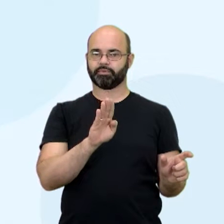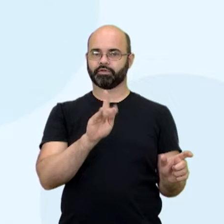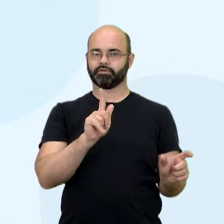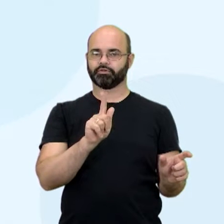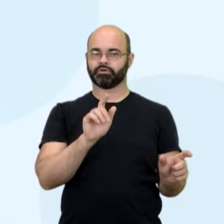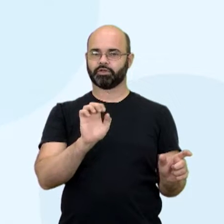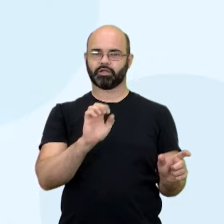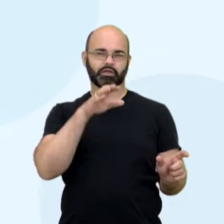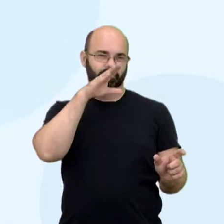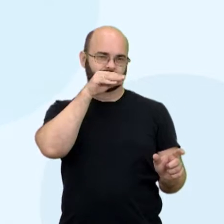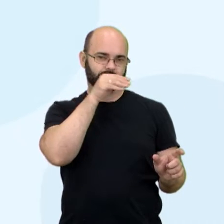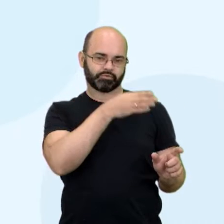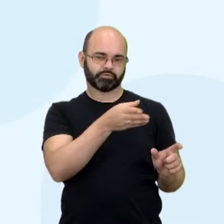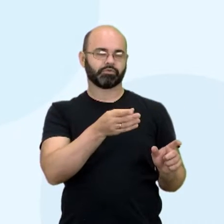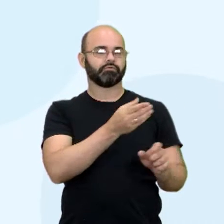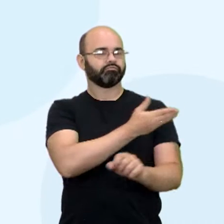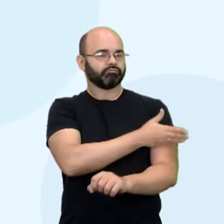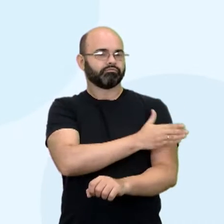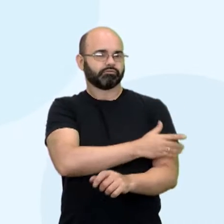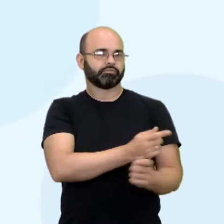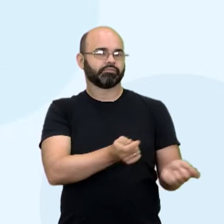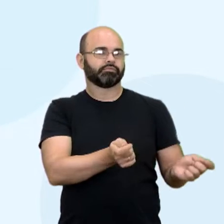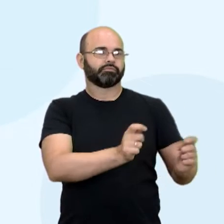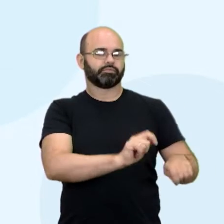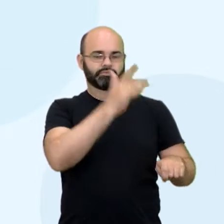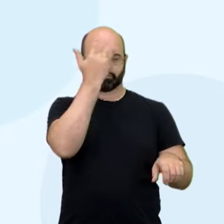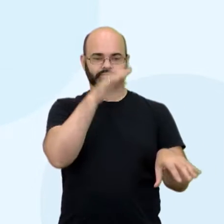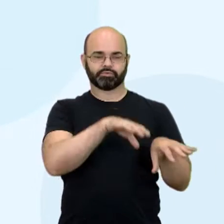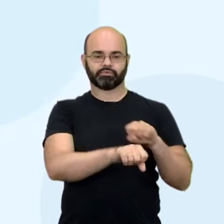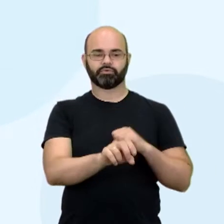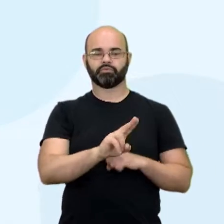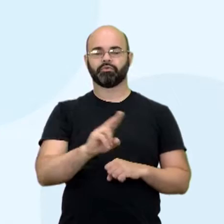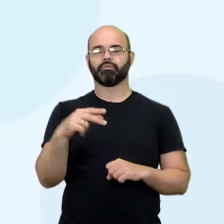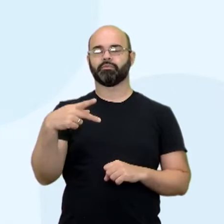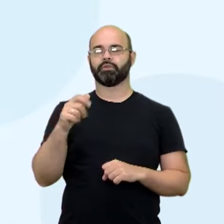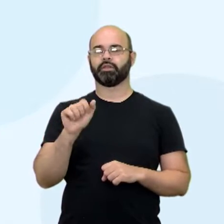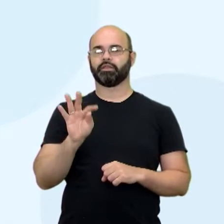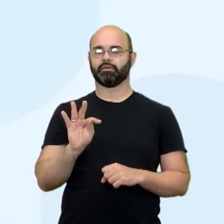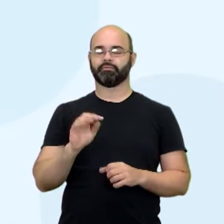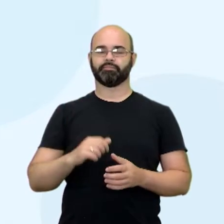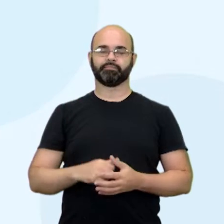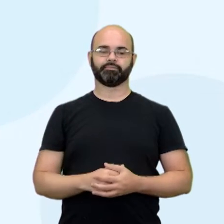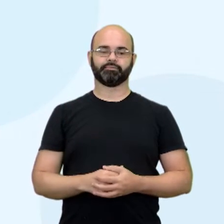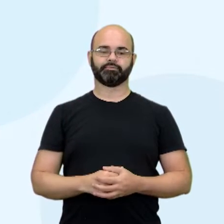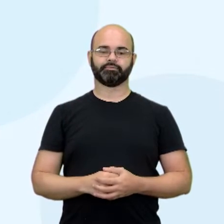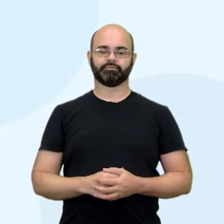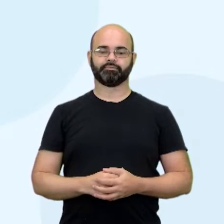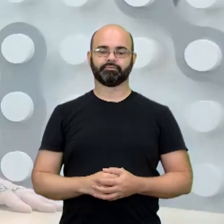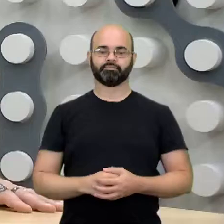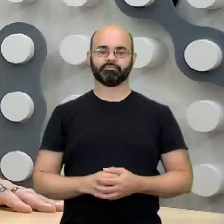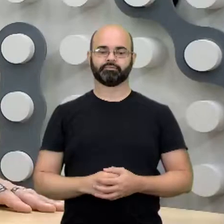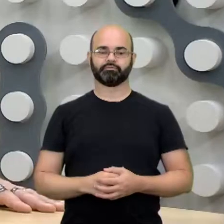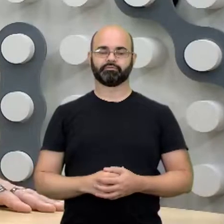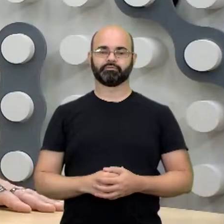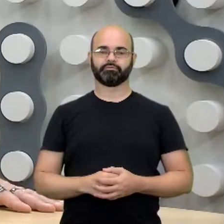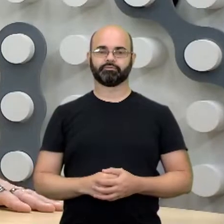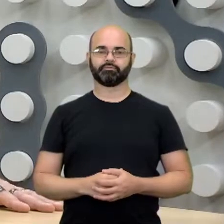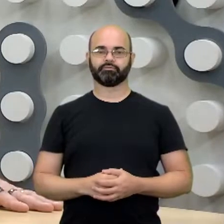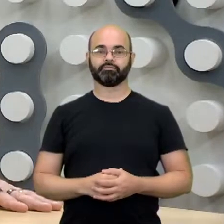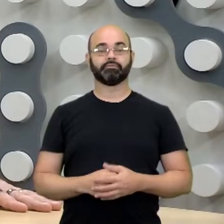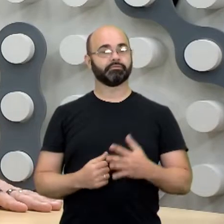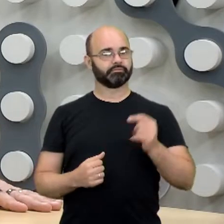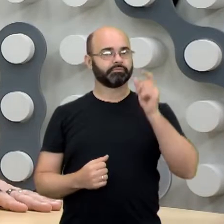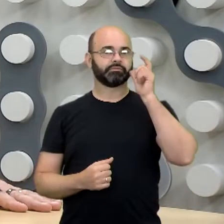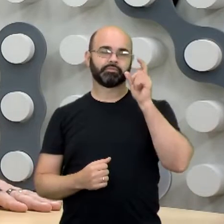Plano Anual de Treinamento, aí conhecido aí como PAT, né, o PAT. Vejam que interessante, né, pessoal? Então, vocês que estão aí